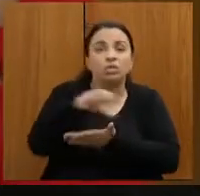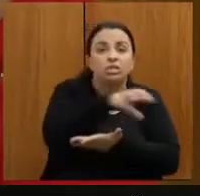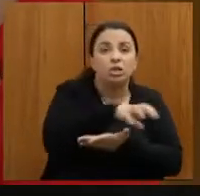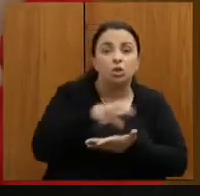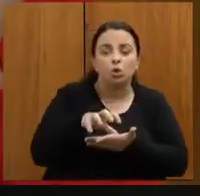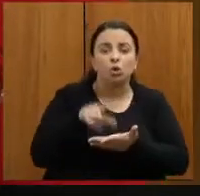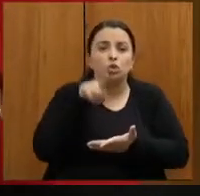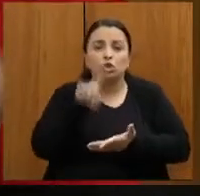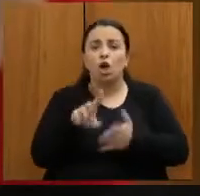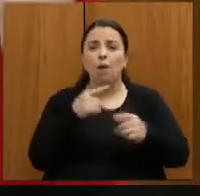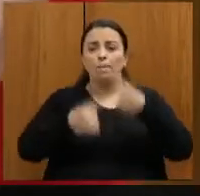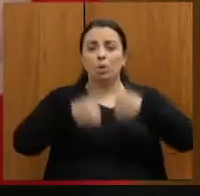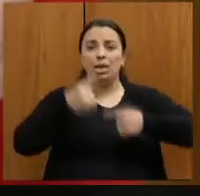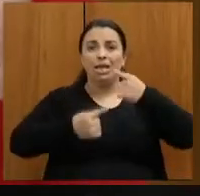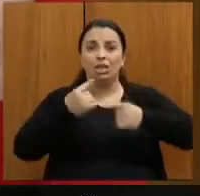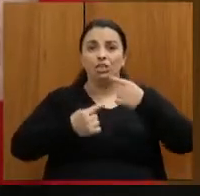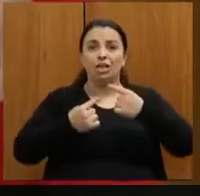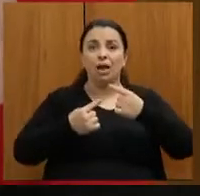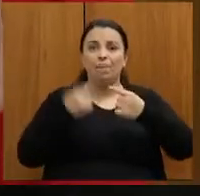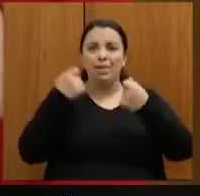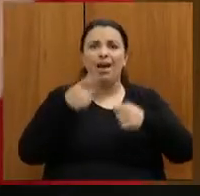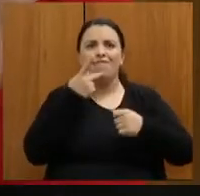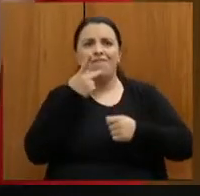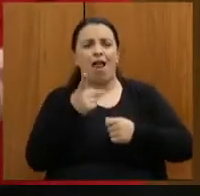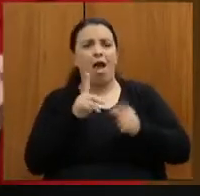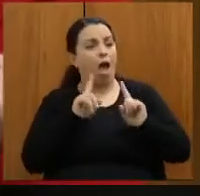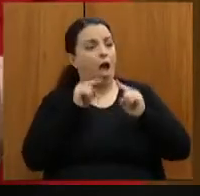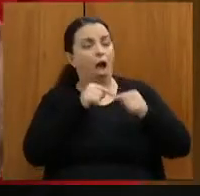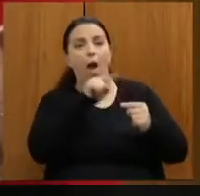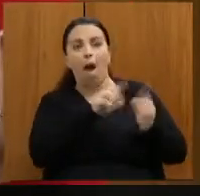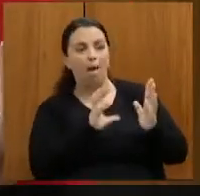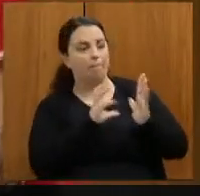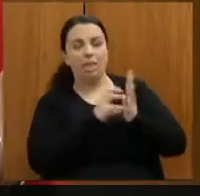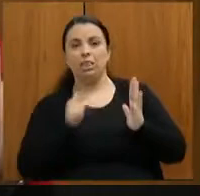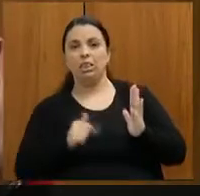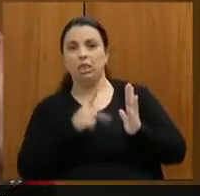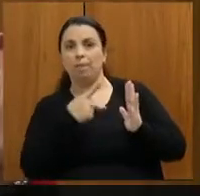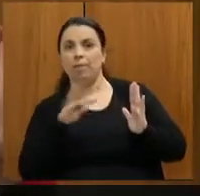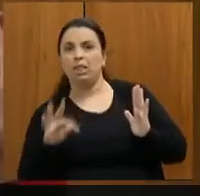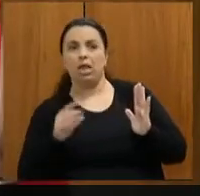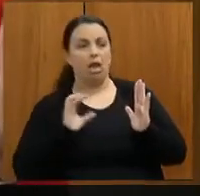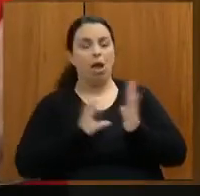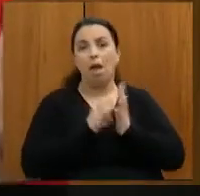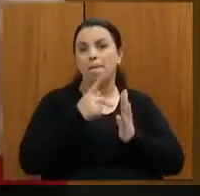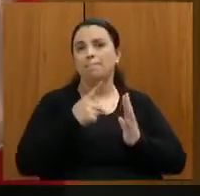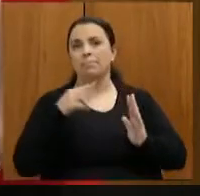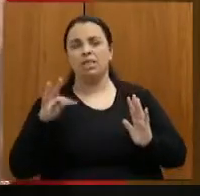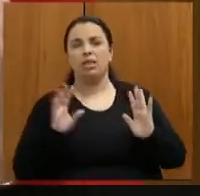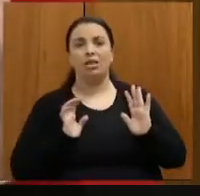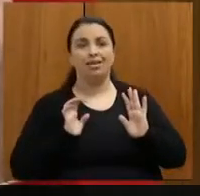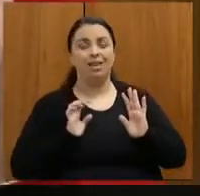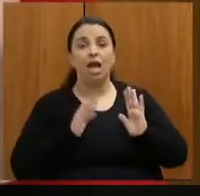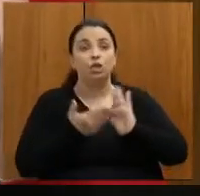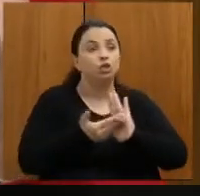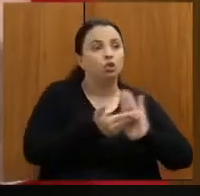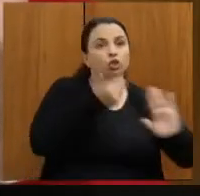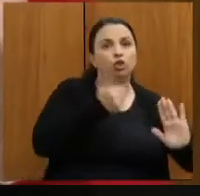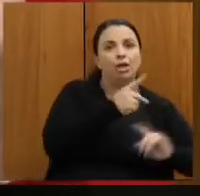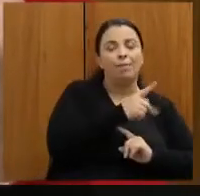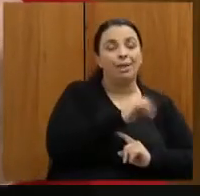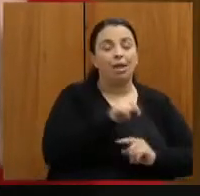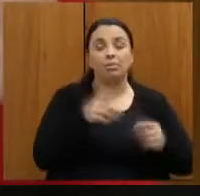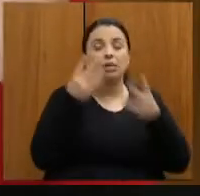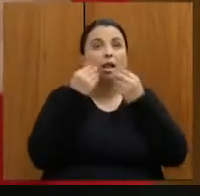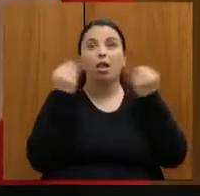do PT se tirar o PT da vida dessas pessoas essas pessoas pedem perdem o sentido de vida se tirar o partido das